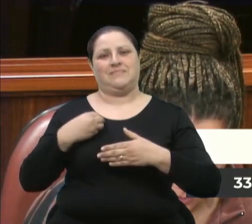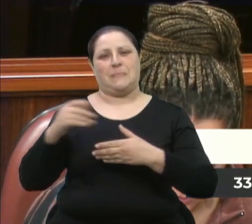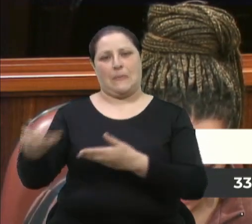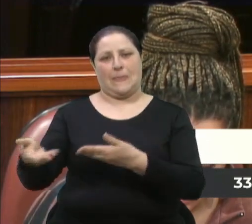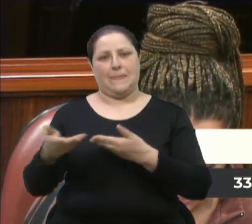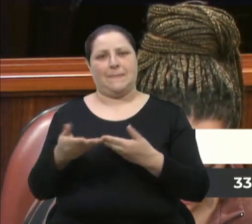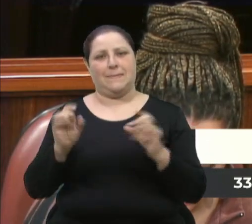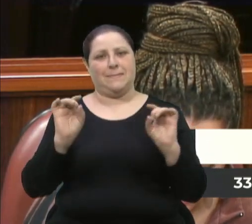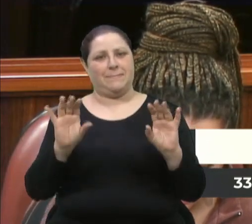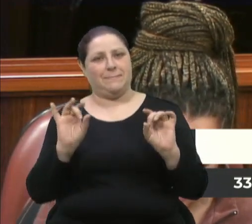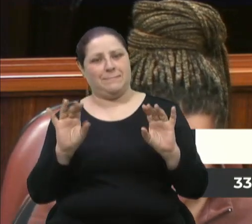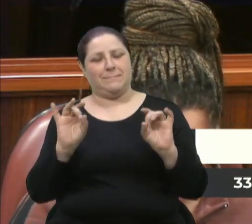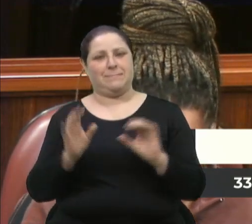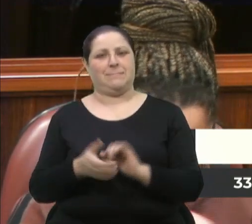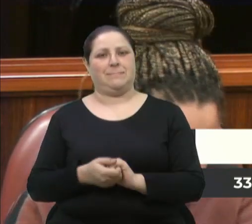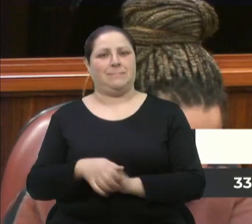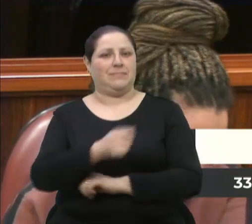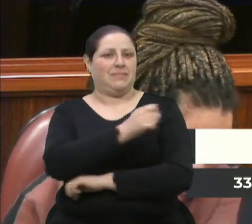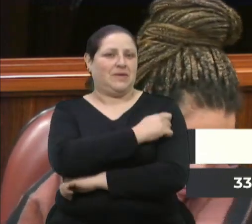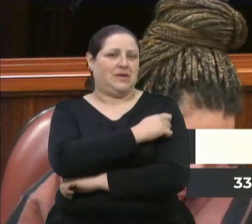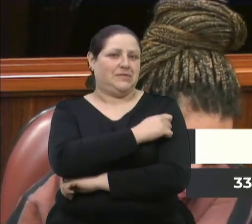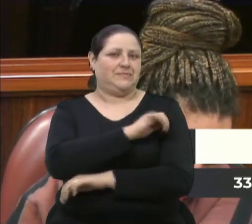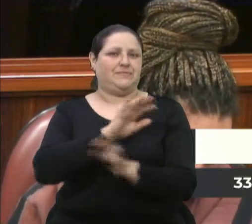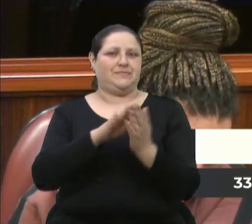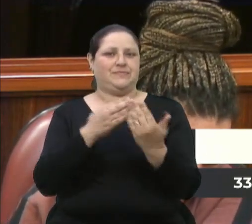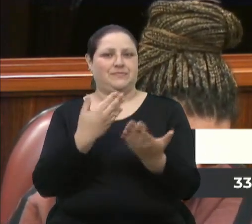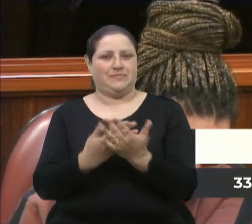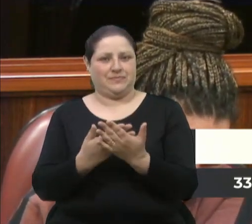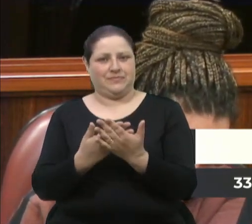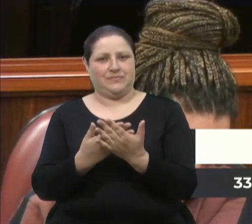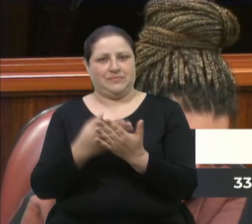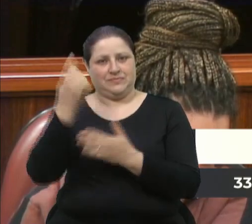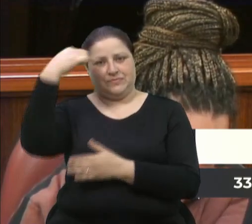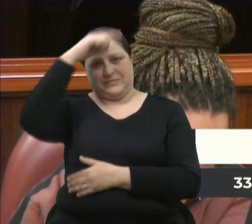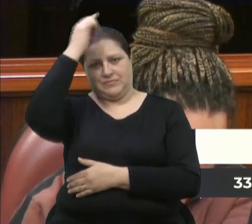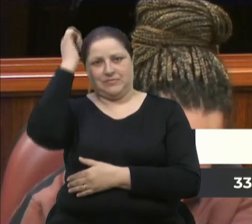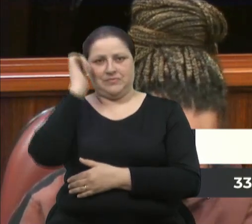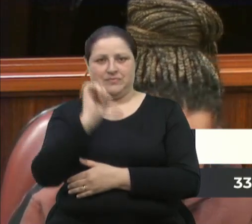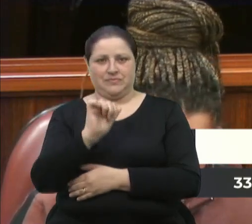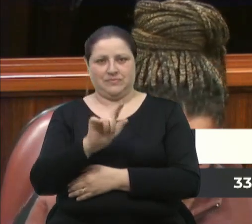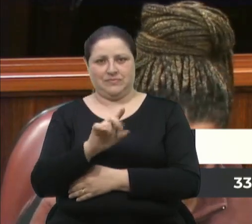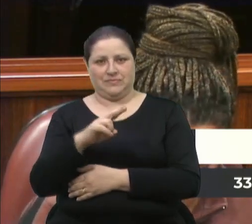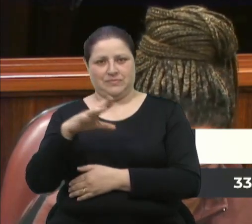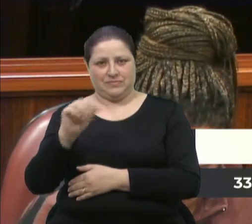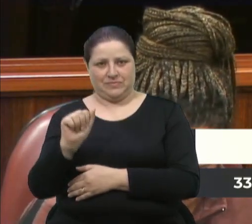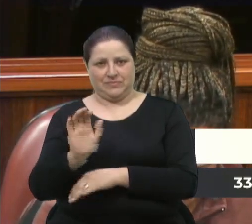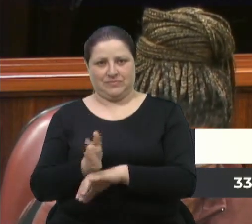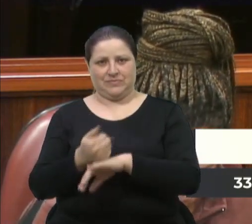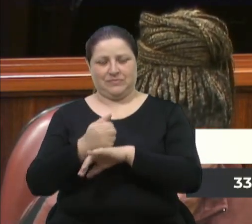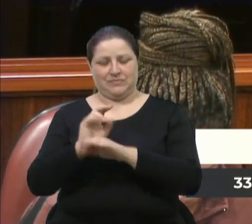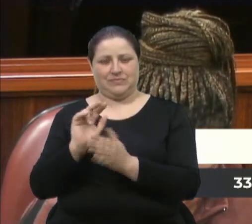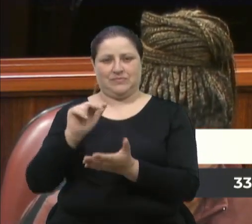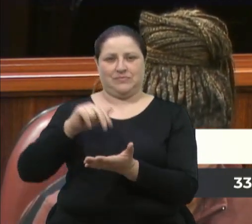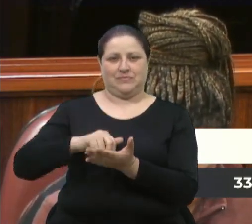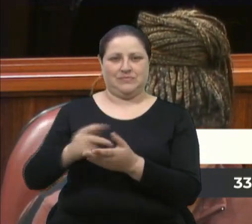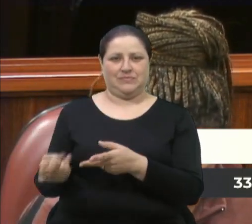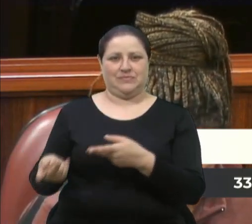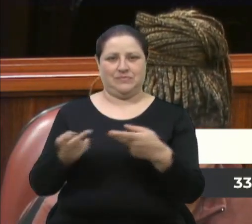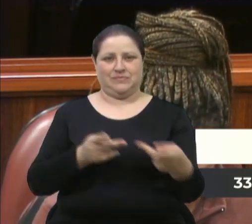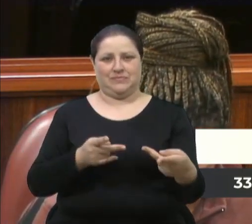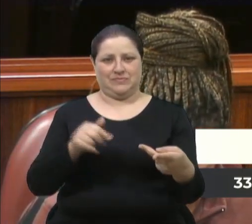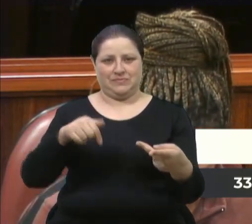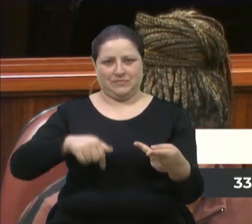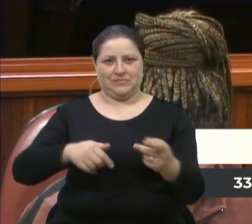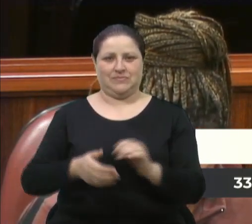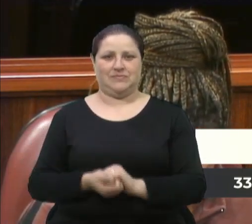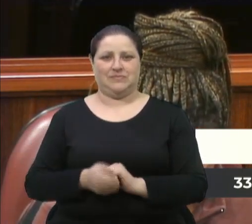ilustre aqui. Os estudantes da escola de Santa Lúcia acordaram cedinho para vir nos visitar. Dizer que